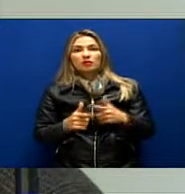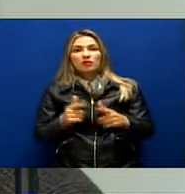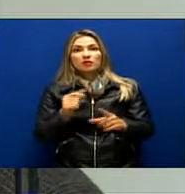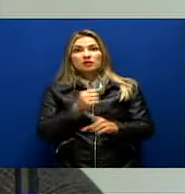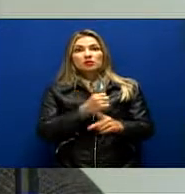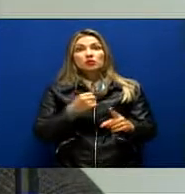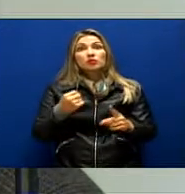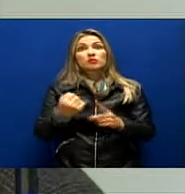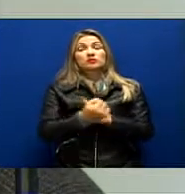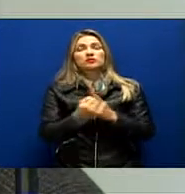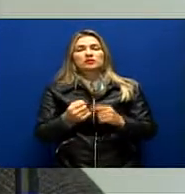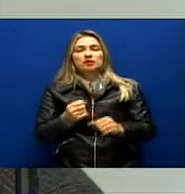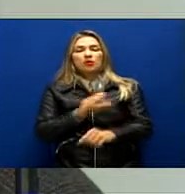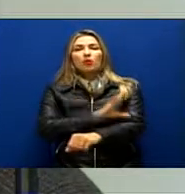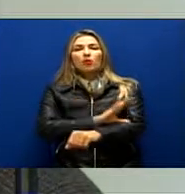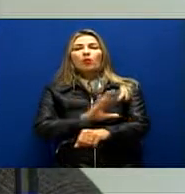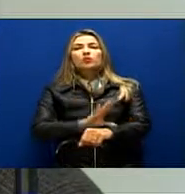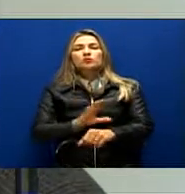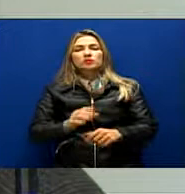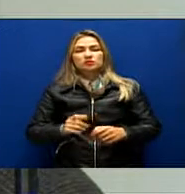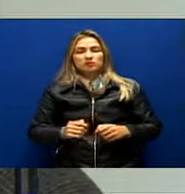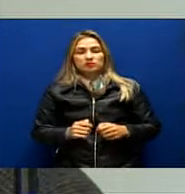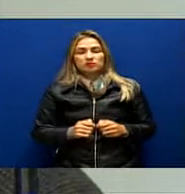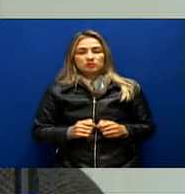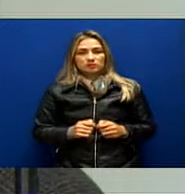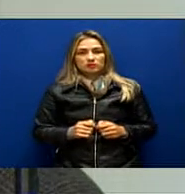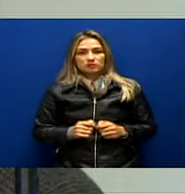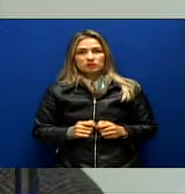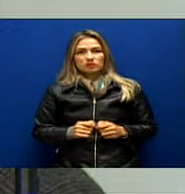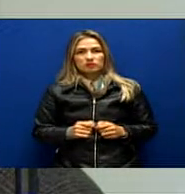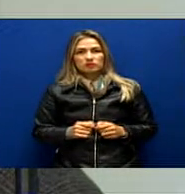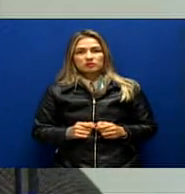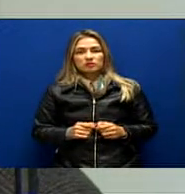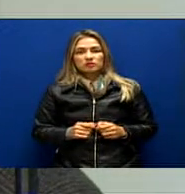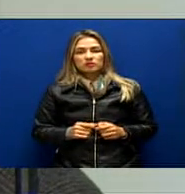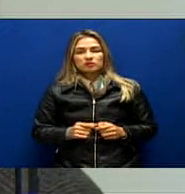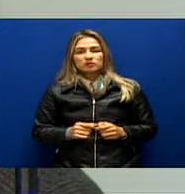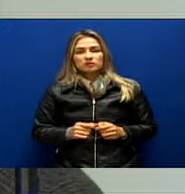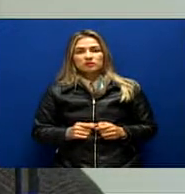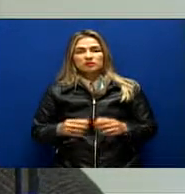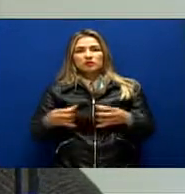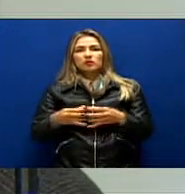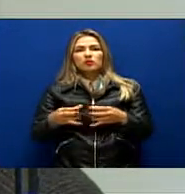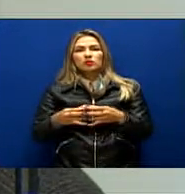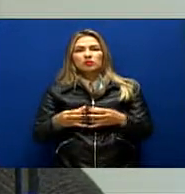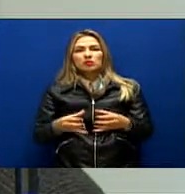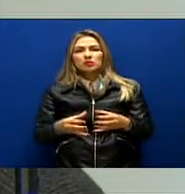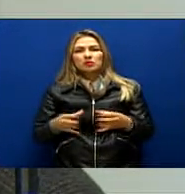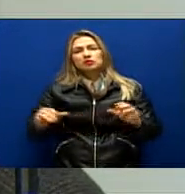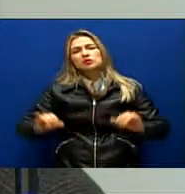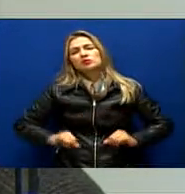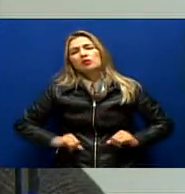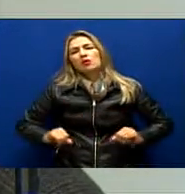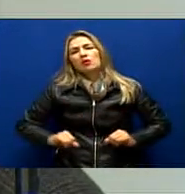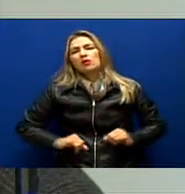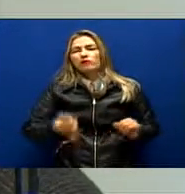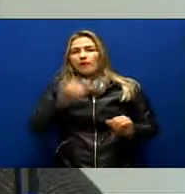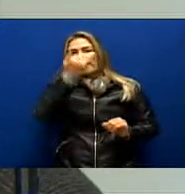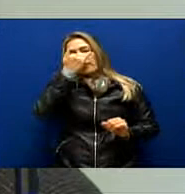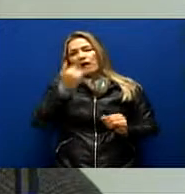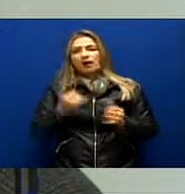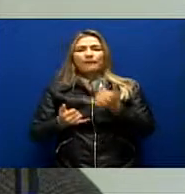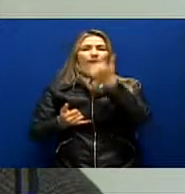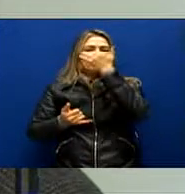sociológico-cultural. Ah, esse é um grupo vitimizado. Qual é o